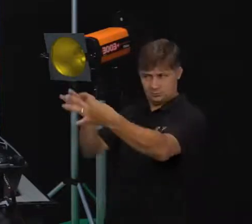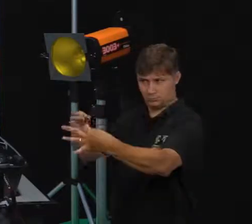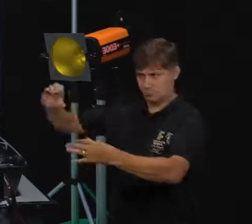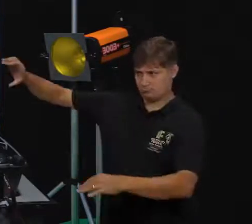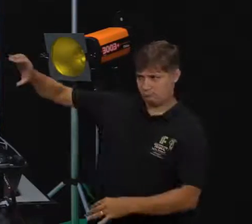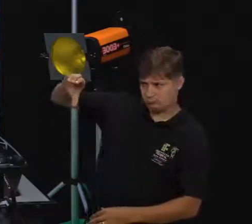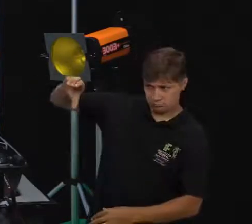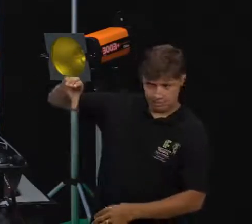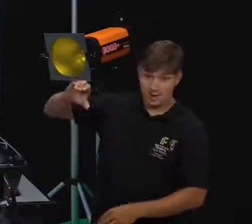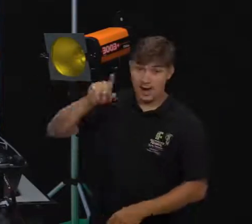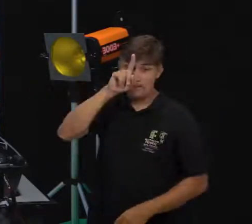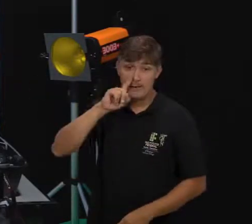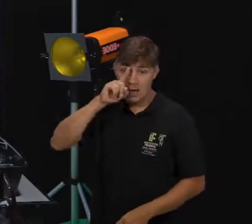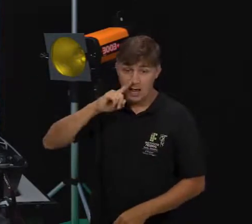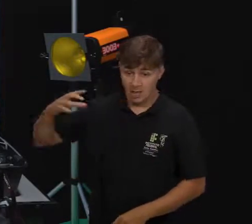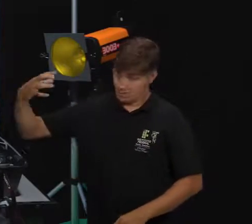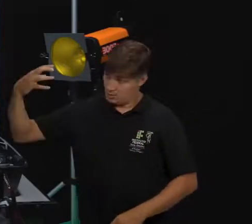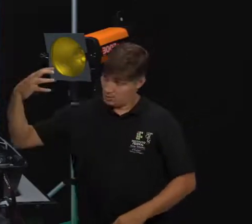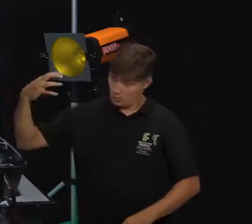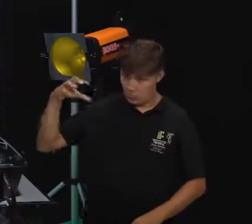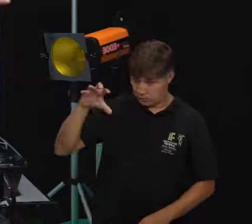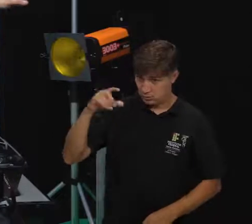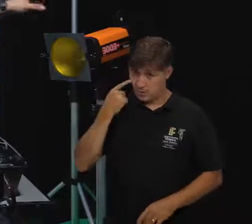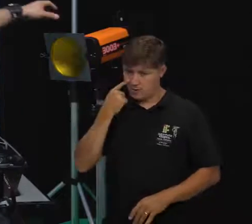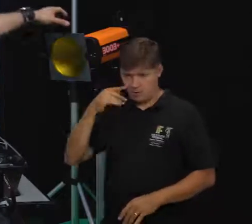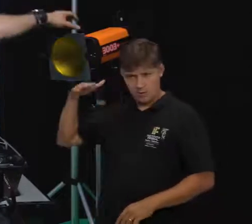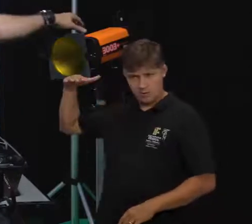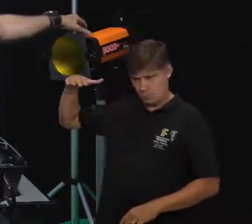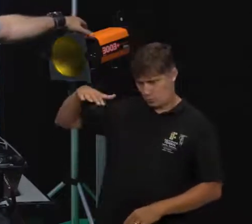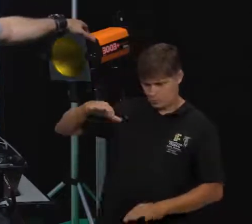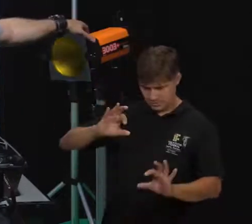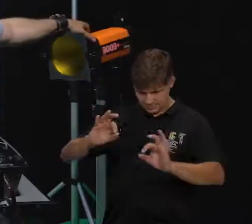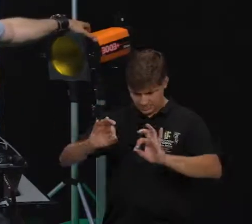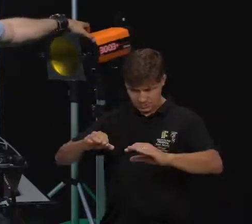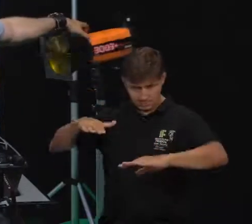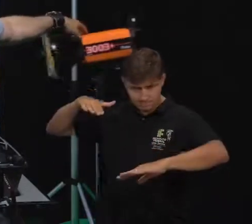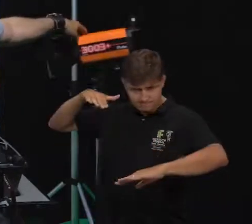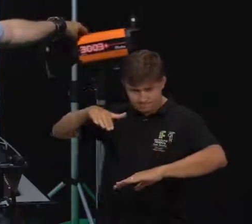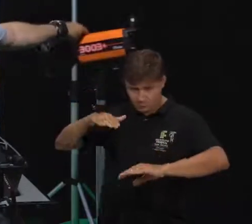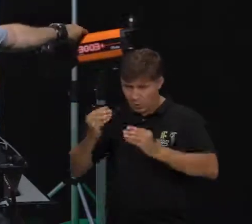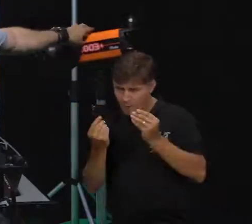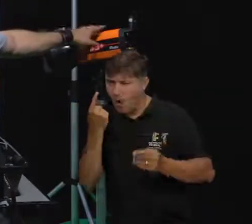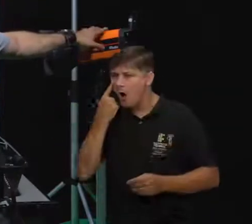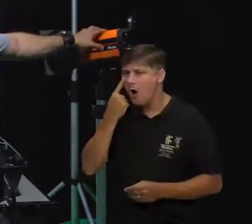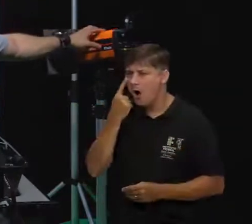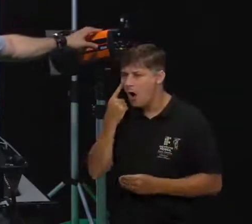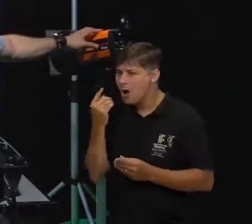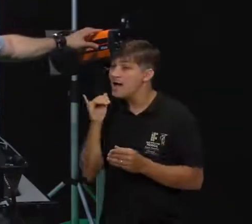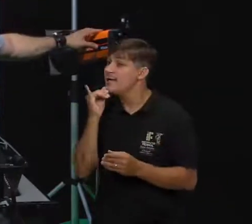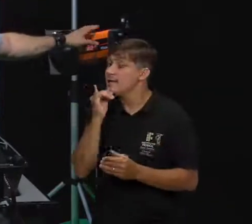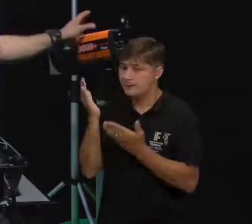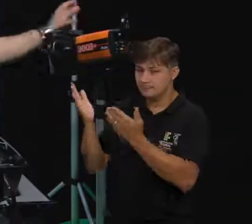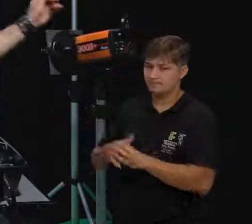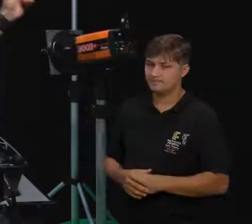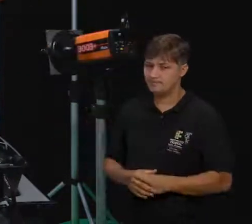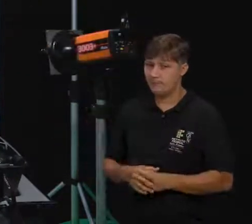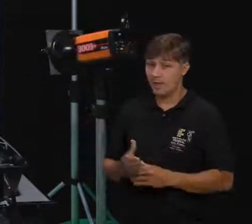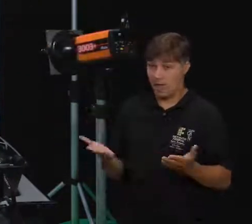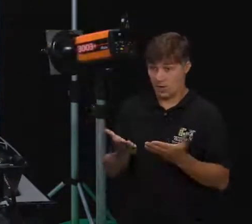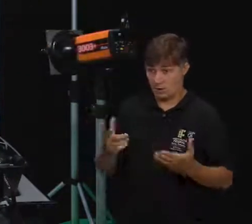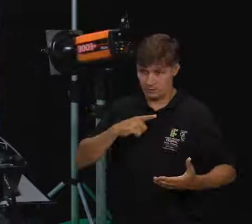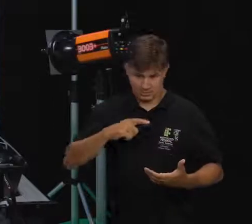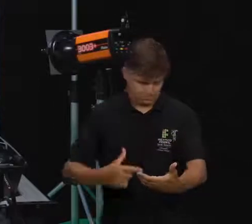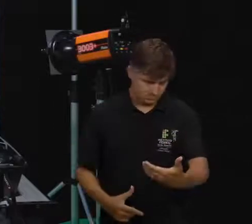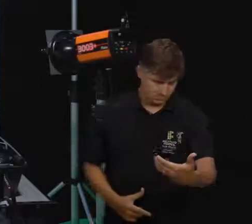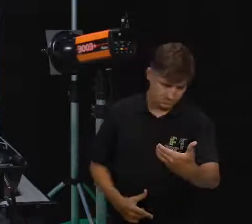a gente vai começar, tá? Então eu vou virar a luz para lá, posicioná-la para o fundo, e aí eu vou medir